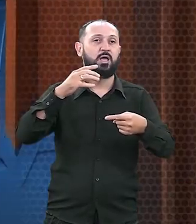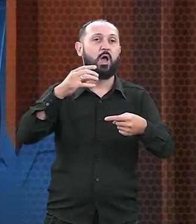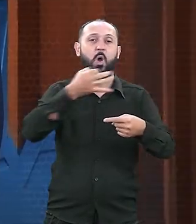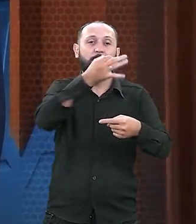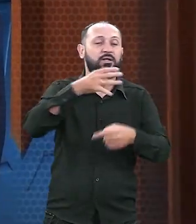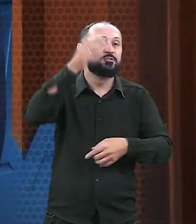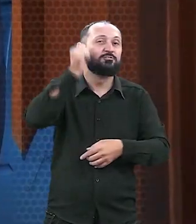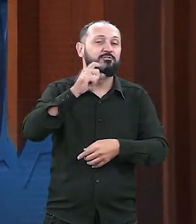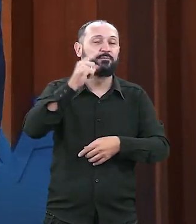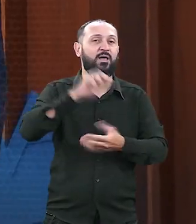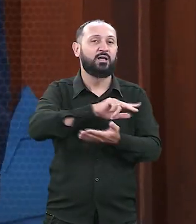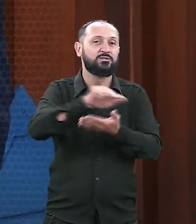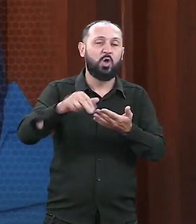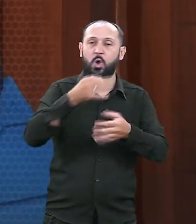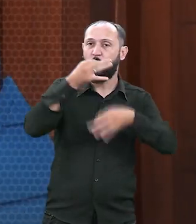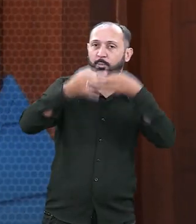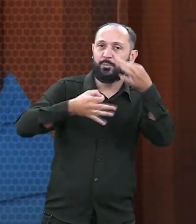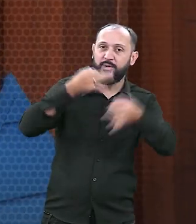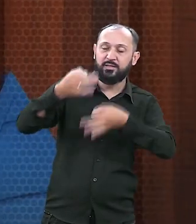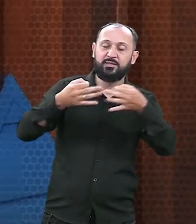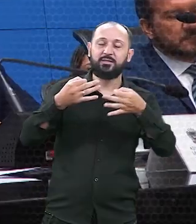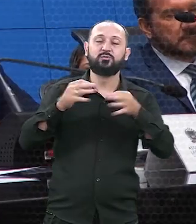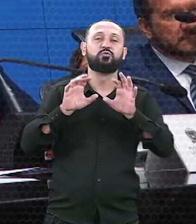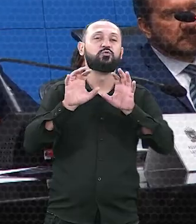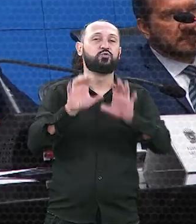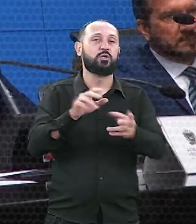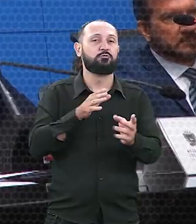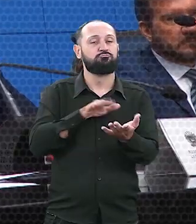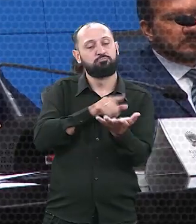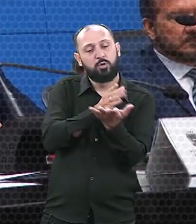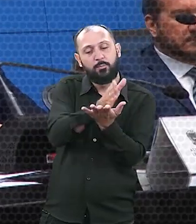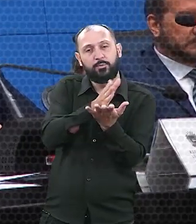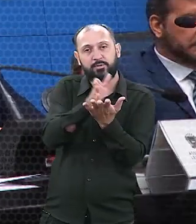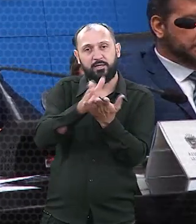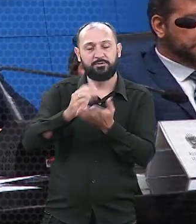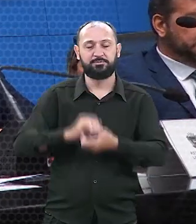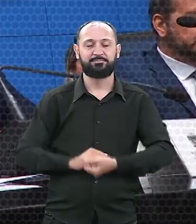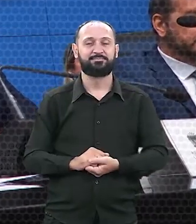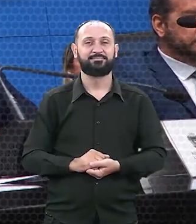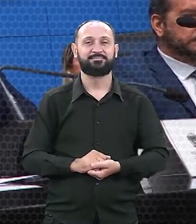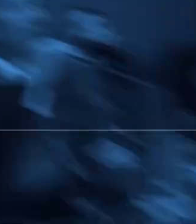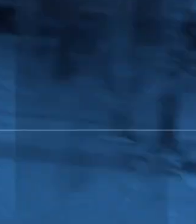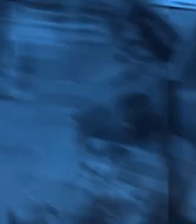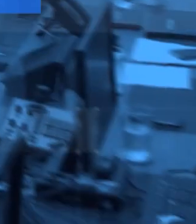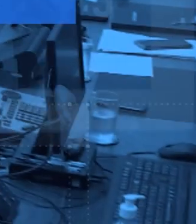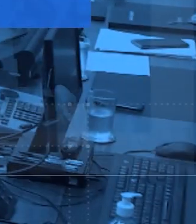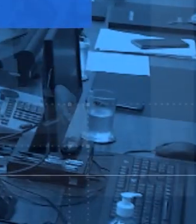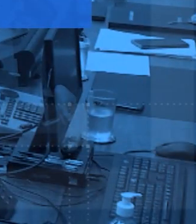ouvidos, destacando a riqueza da diversidade de opiniões e abordagens na ALEMES.